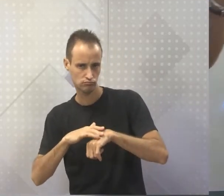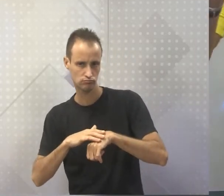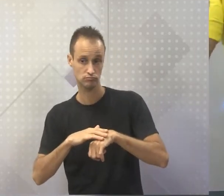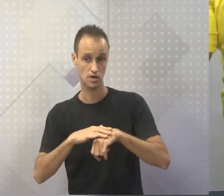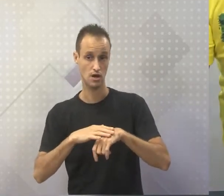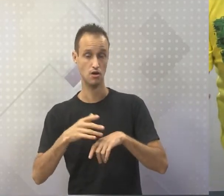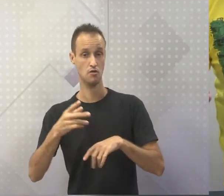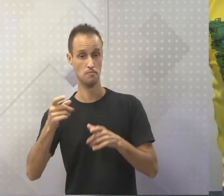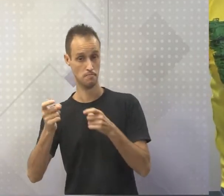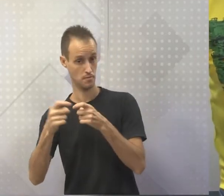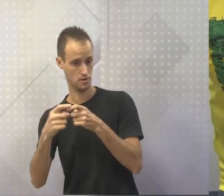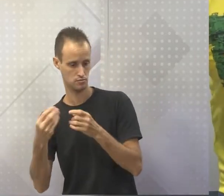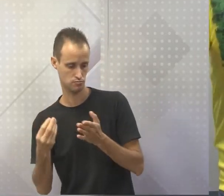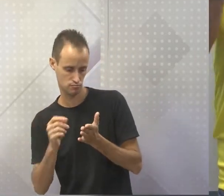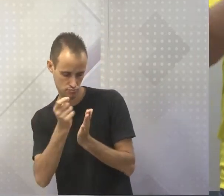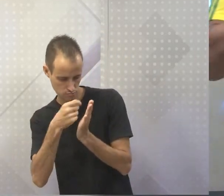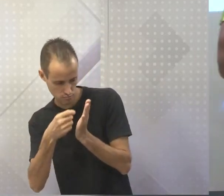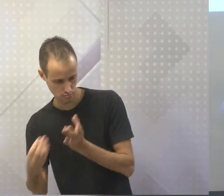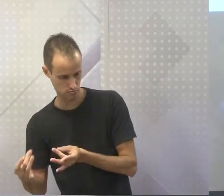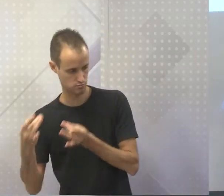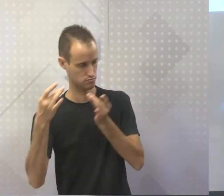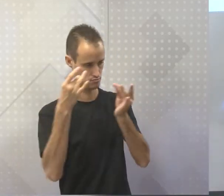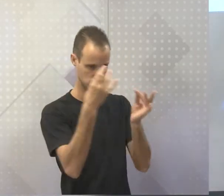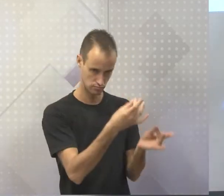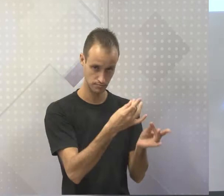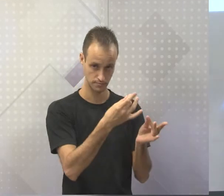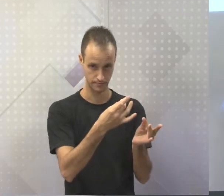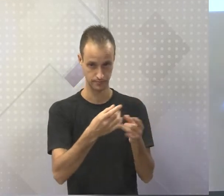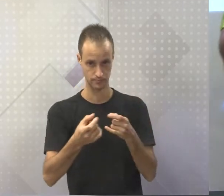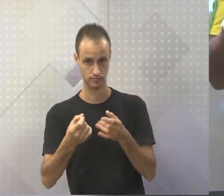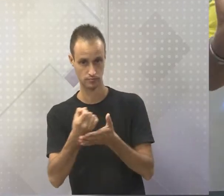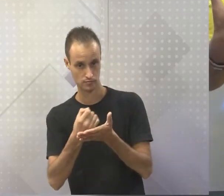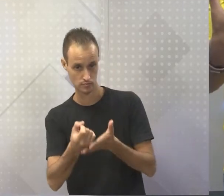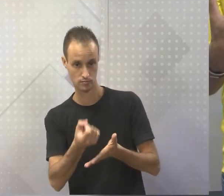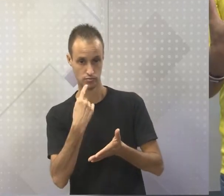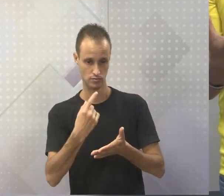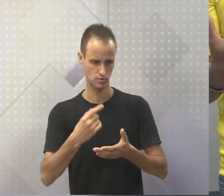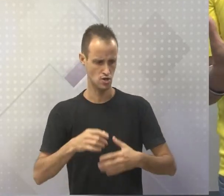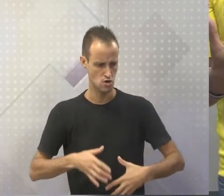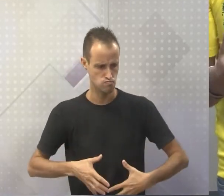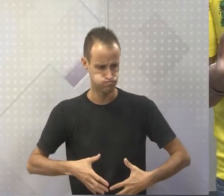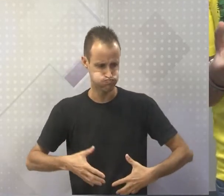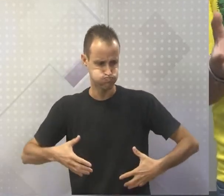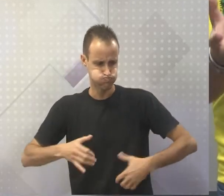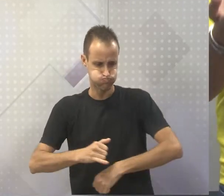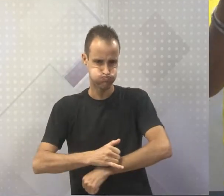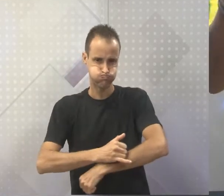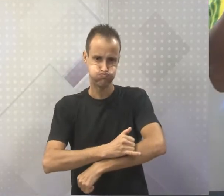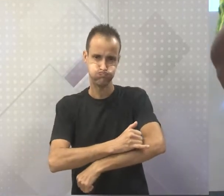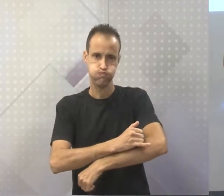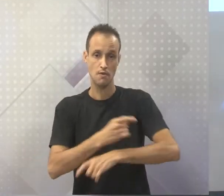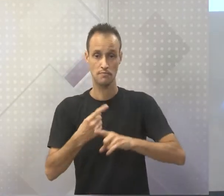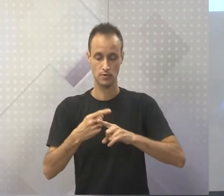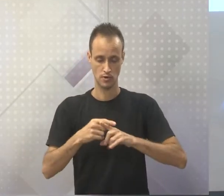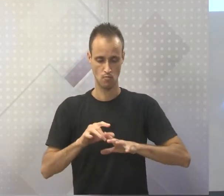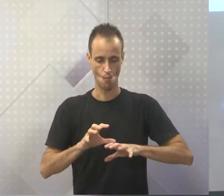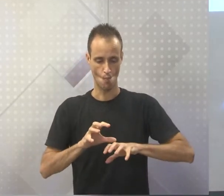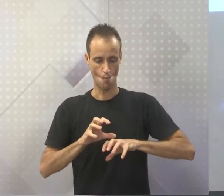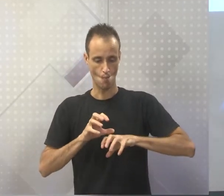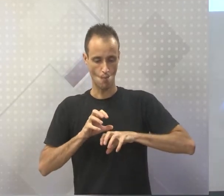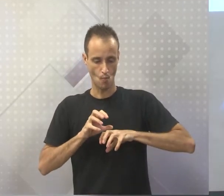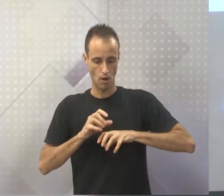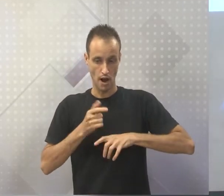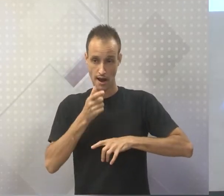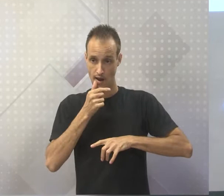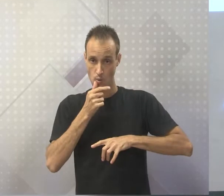passou corticoide. E você observou que você ficou inchadinho. Por quê? Porque ele retém líquido.